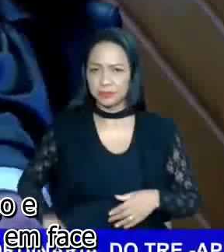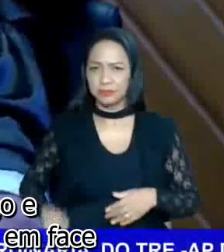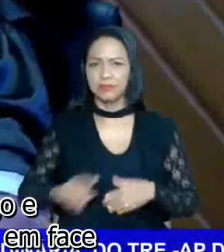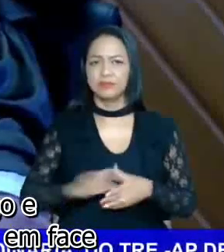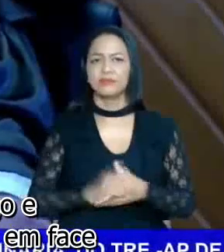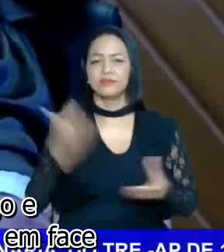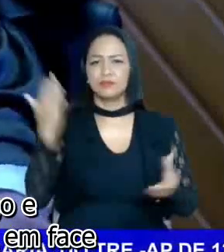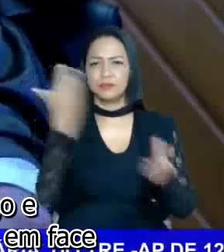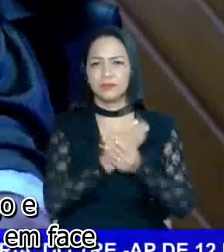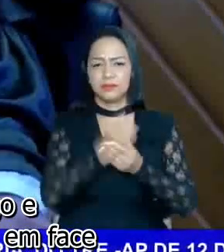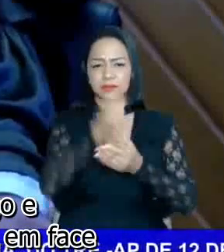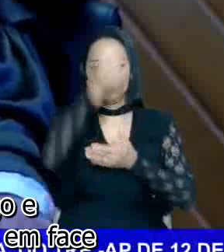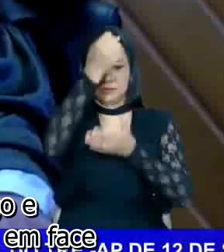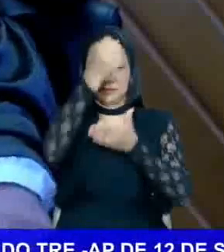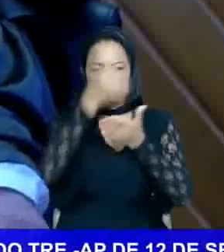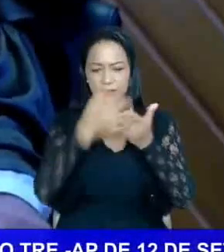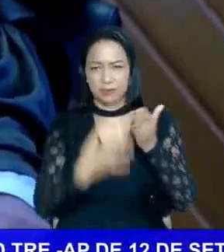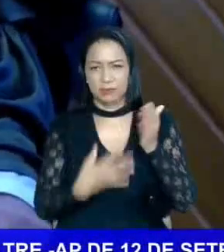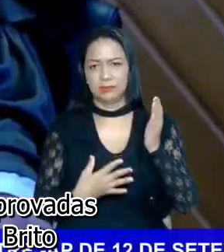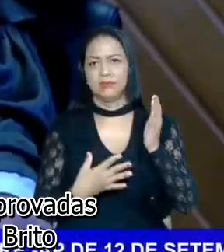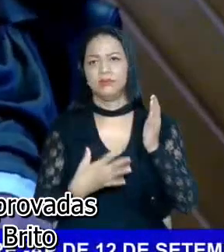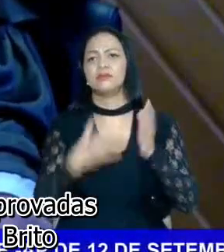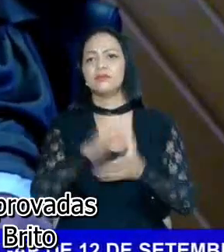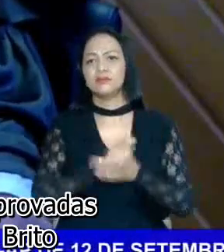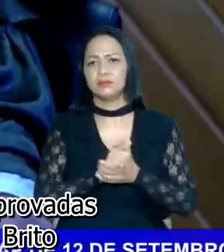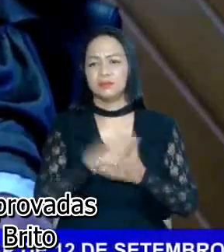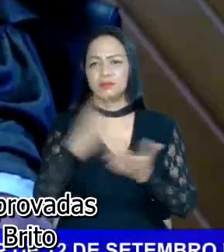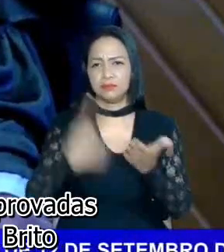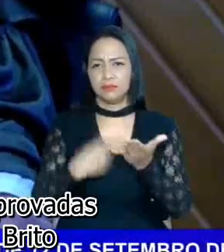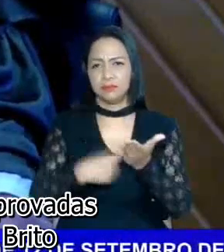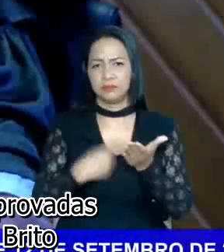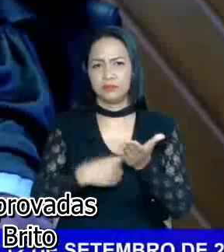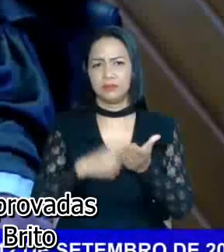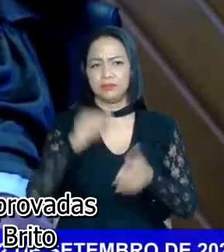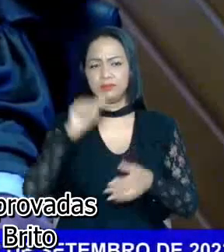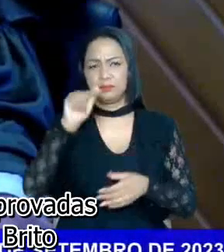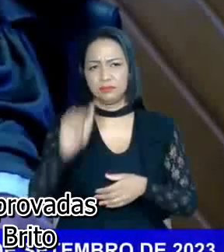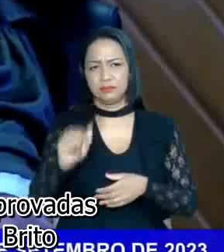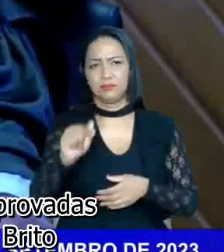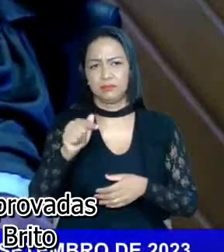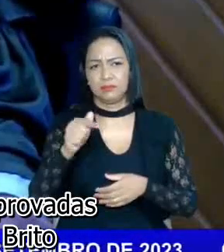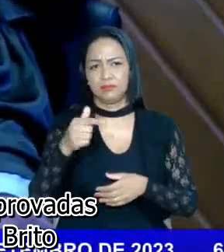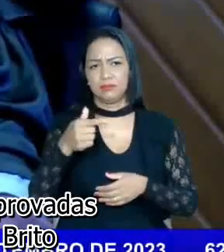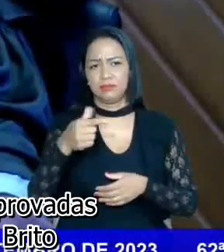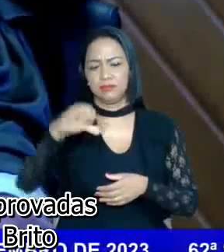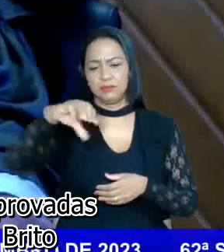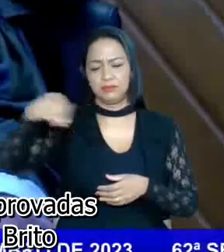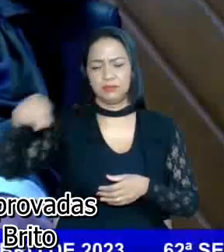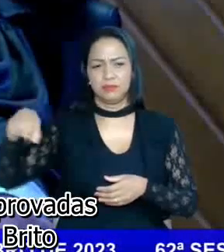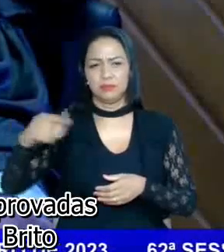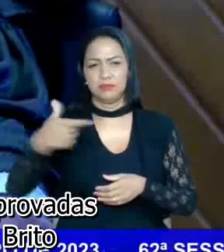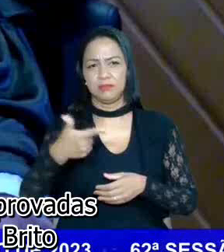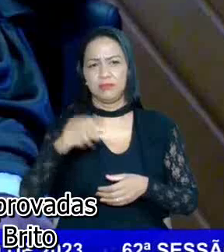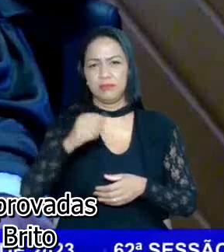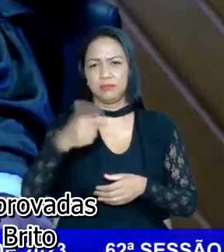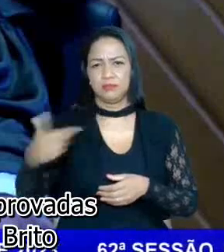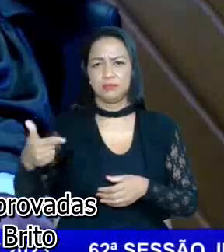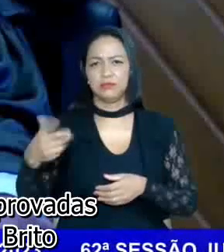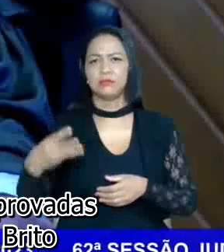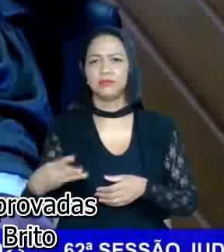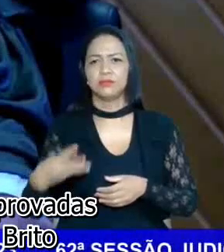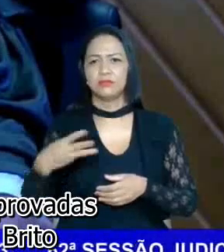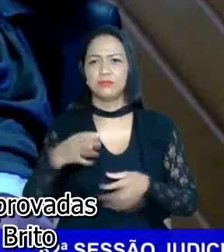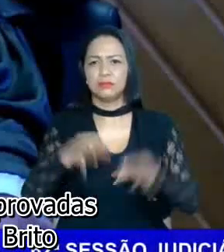camisa declaração branca, postos pelo gravata Ministério Público vinho e Eleitoral, toga preta. em face do acordo 7.900 de 2023, em que